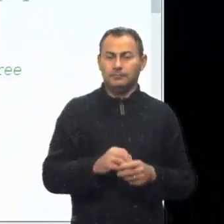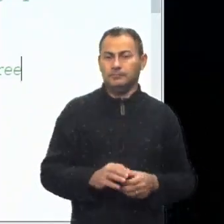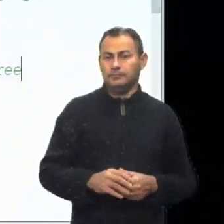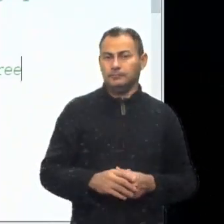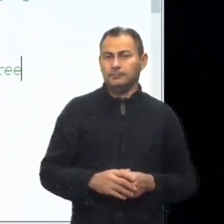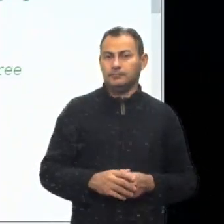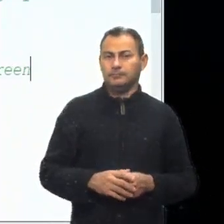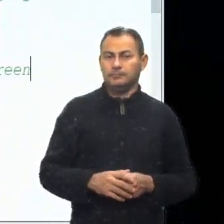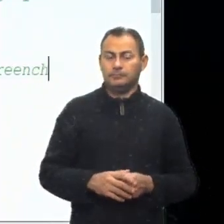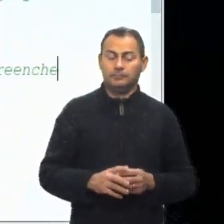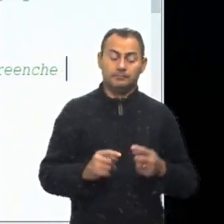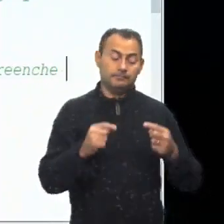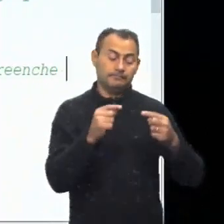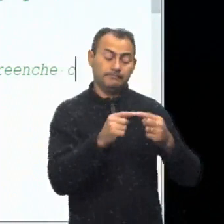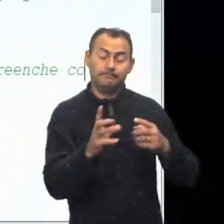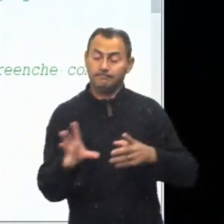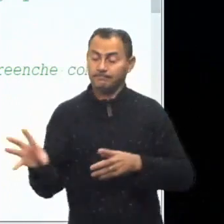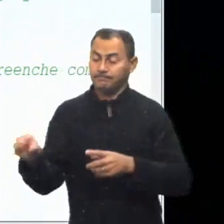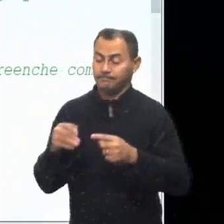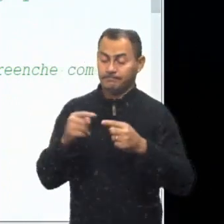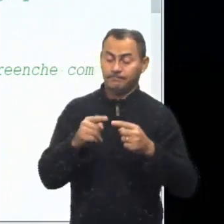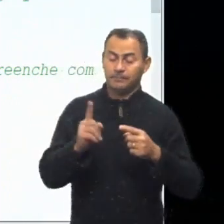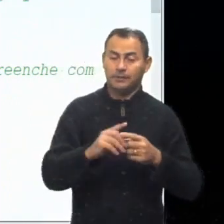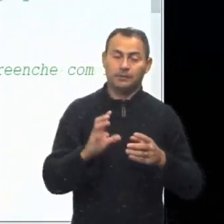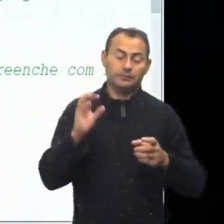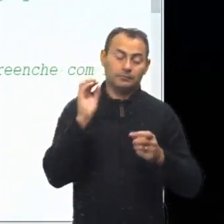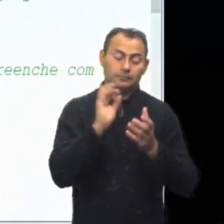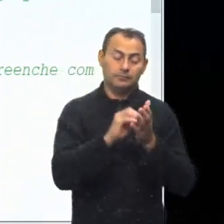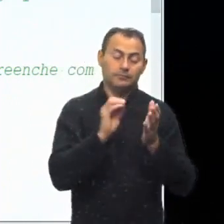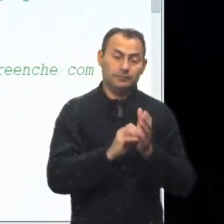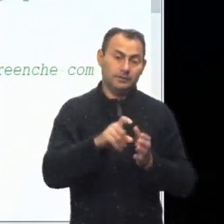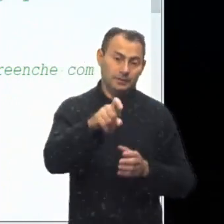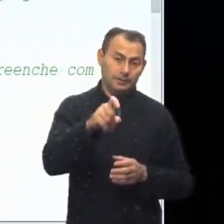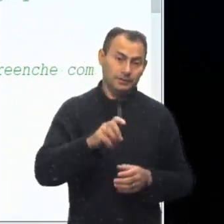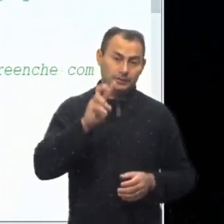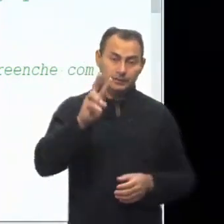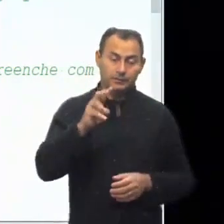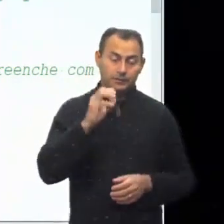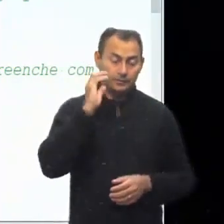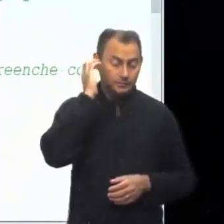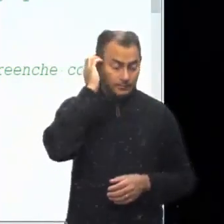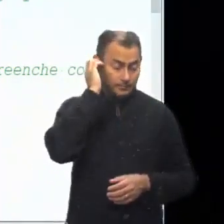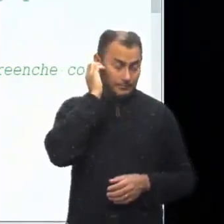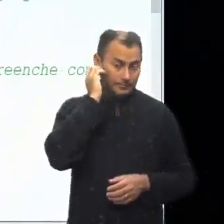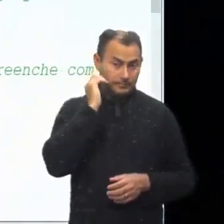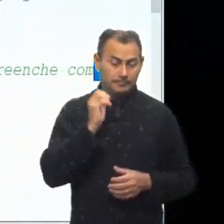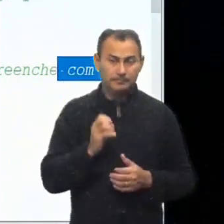com x2.